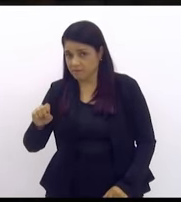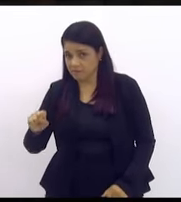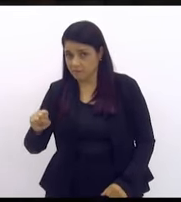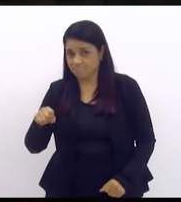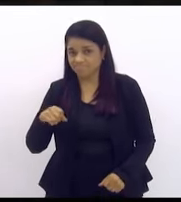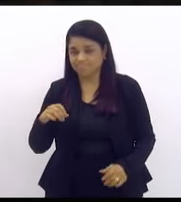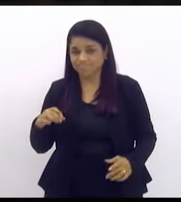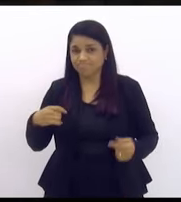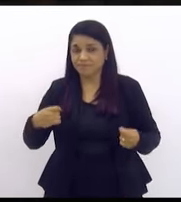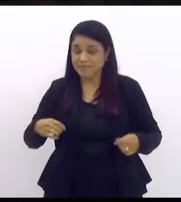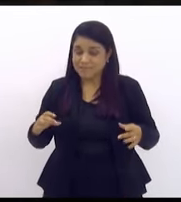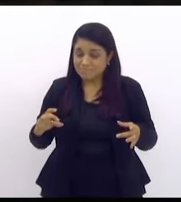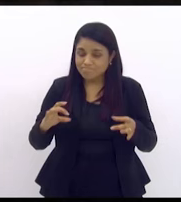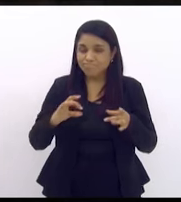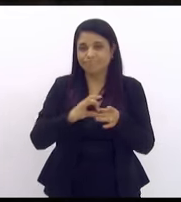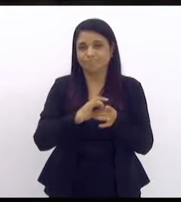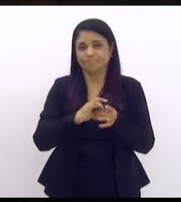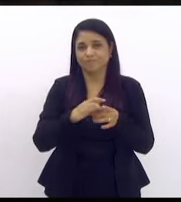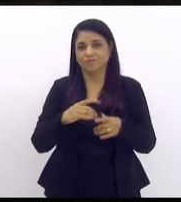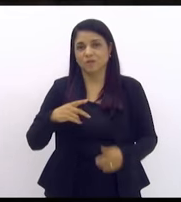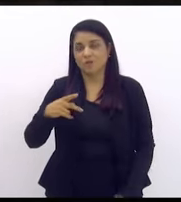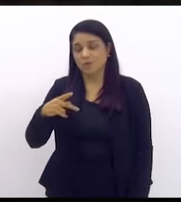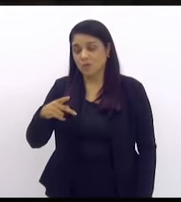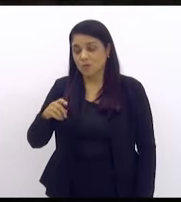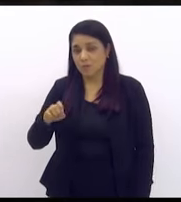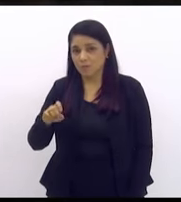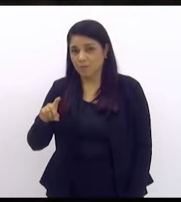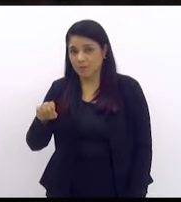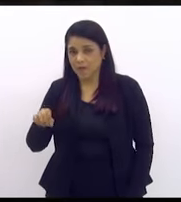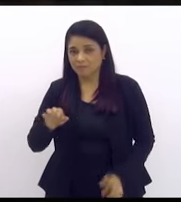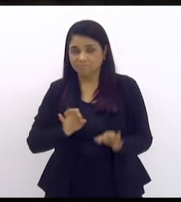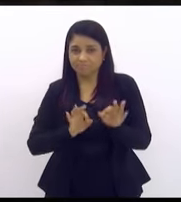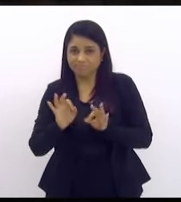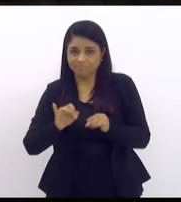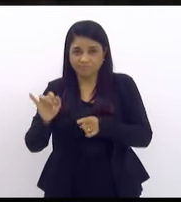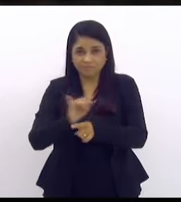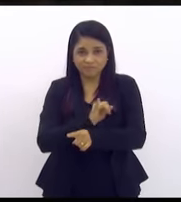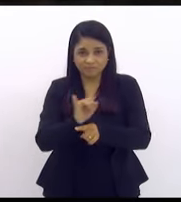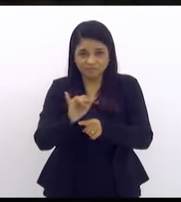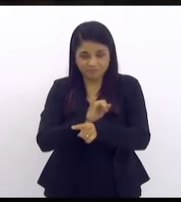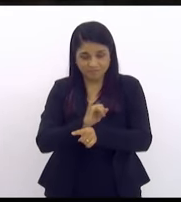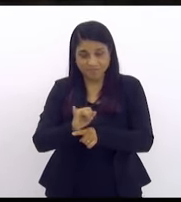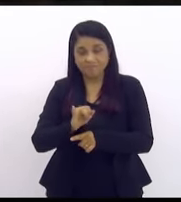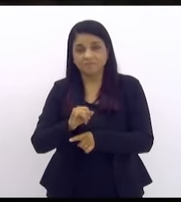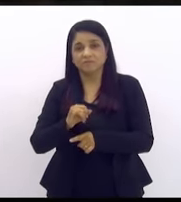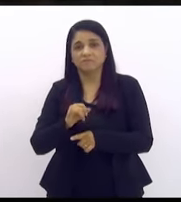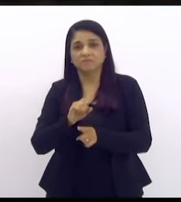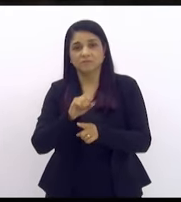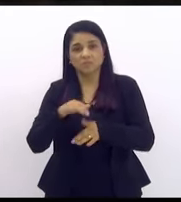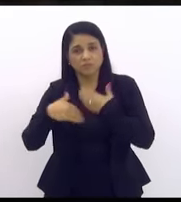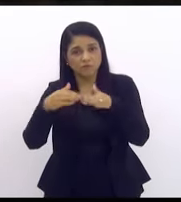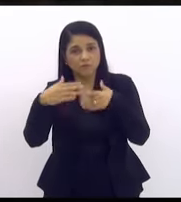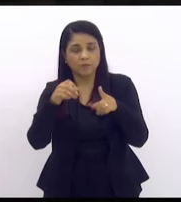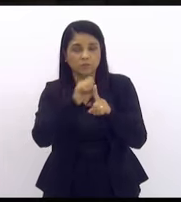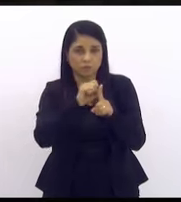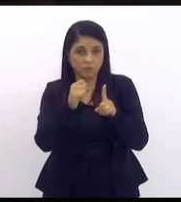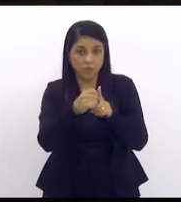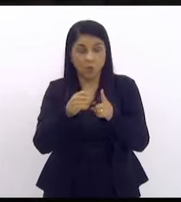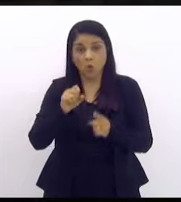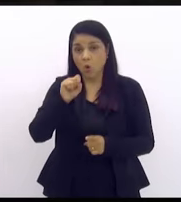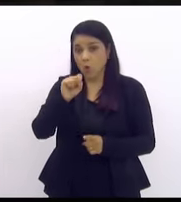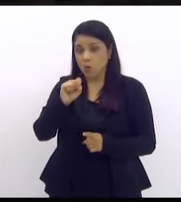Porque o PEDS, o Plano Estratégico de Desenvolvimento Econômico e Social, ele criou 8